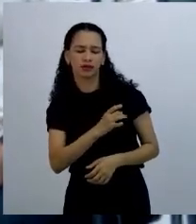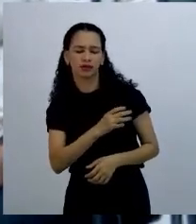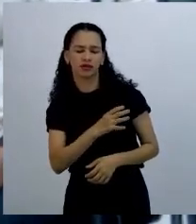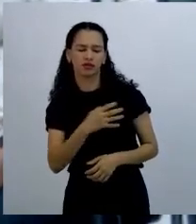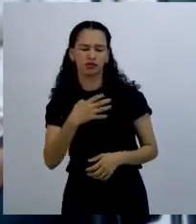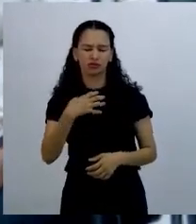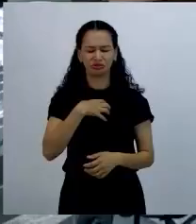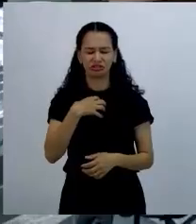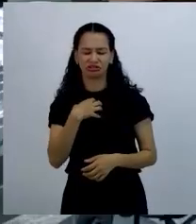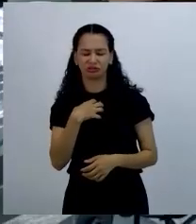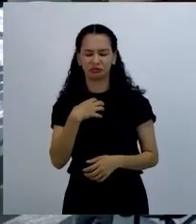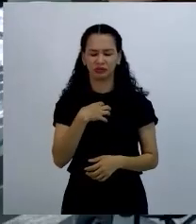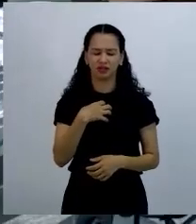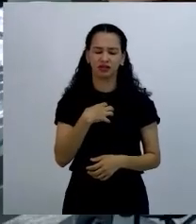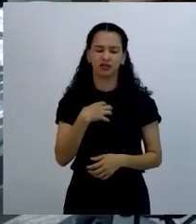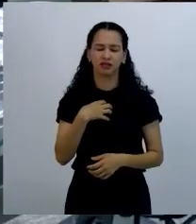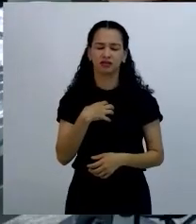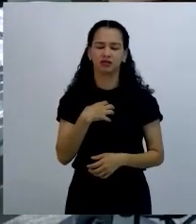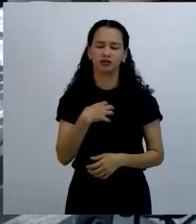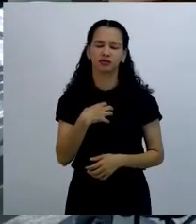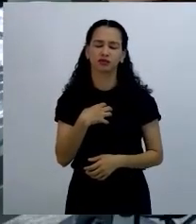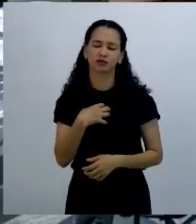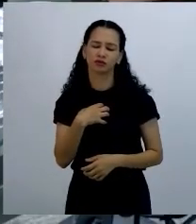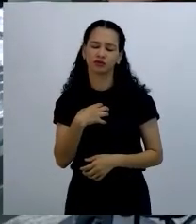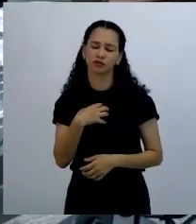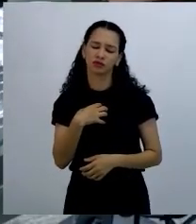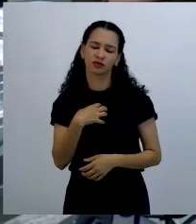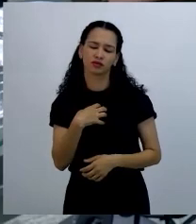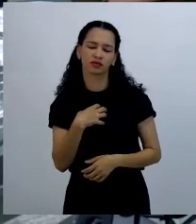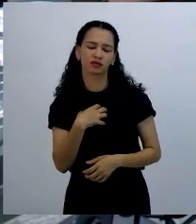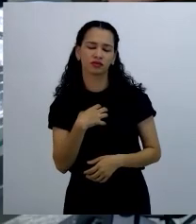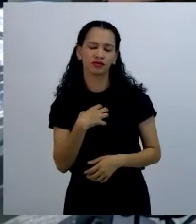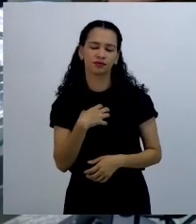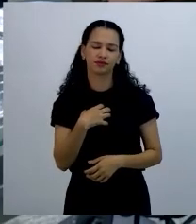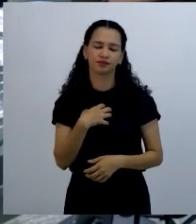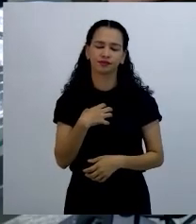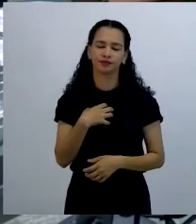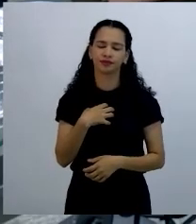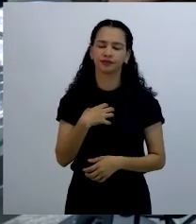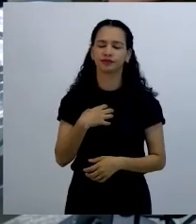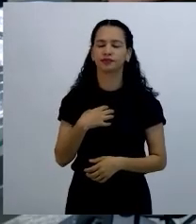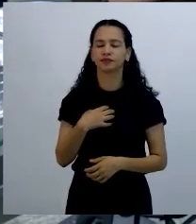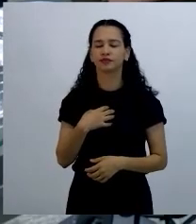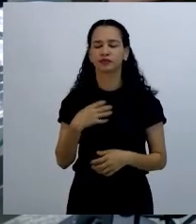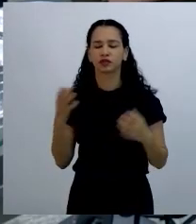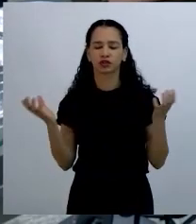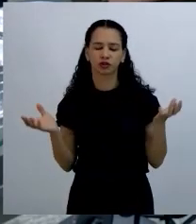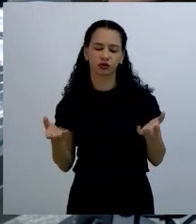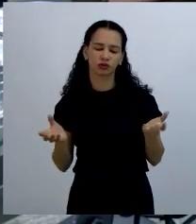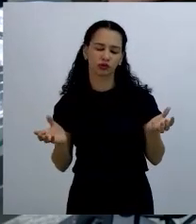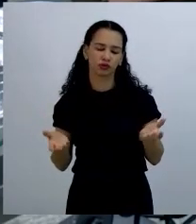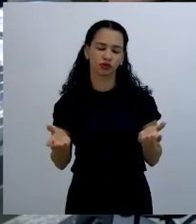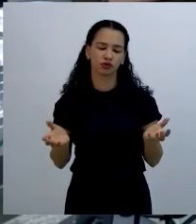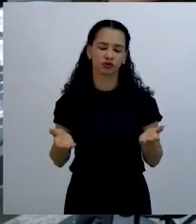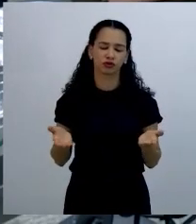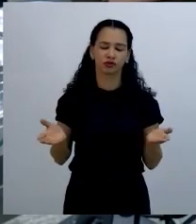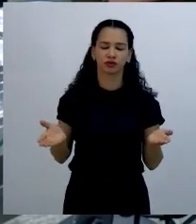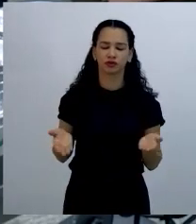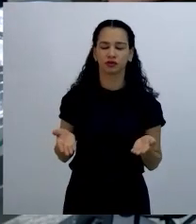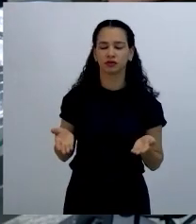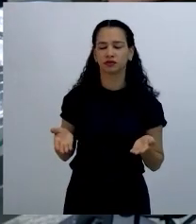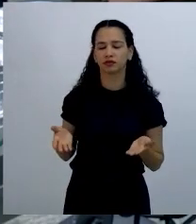você hoje ouviu que Deus ainda está trabalhando se ainda não está tão bom